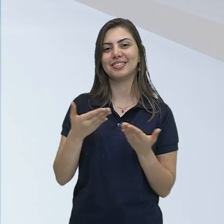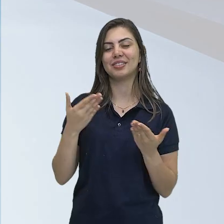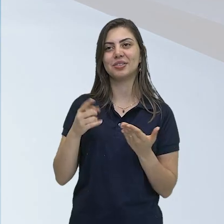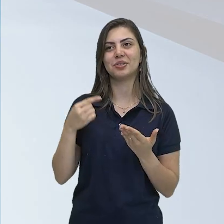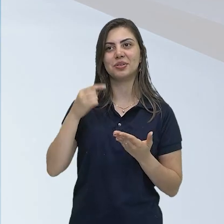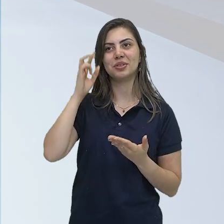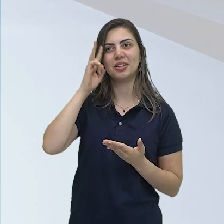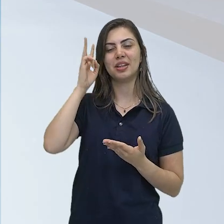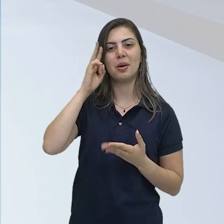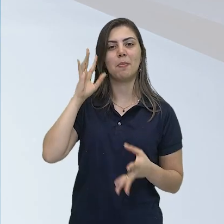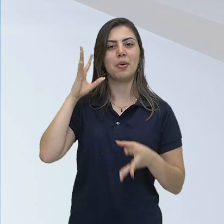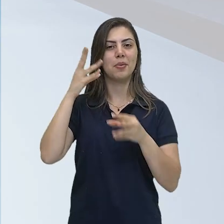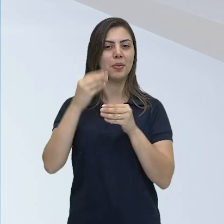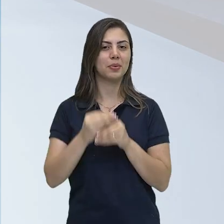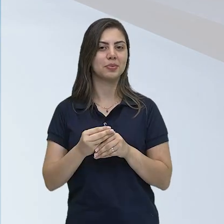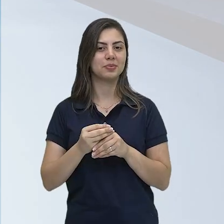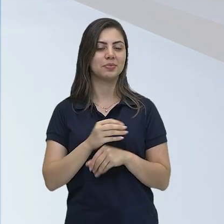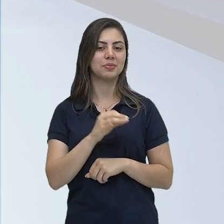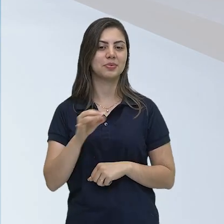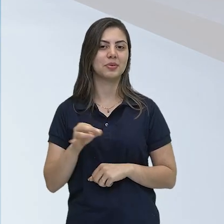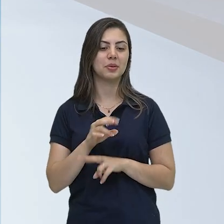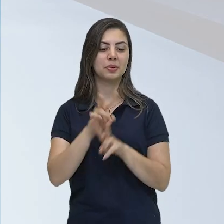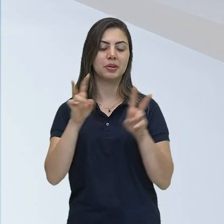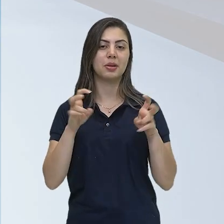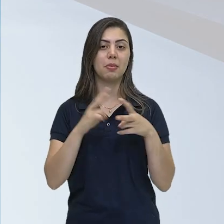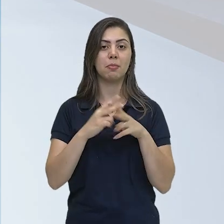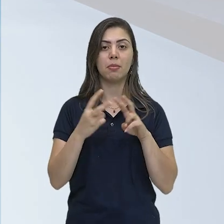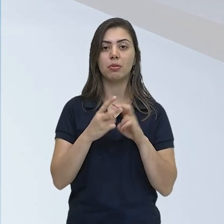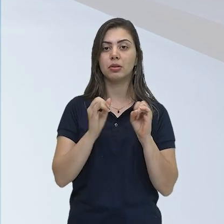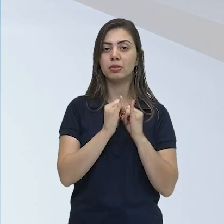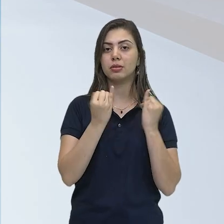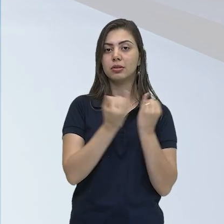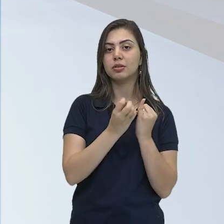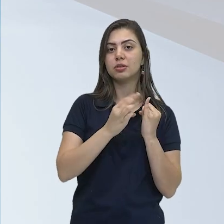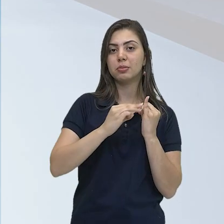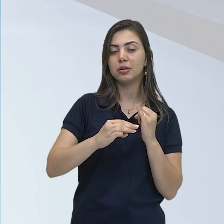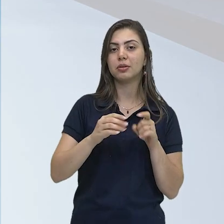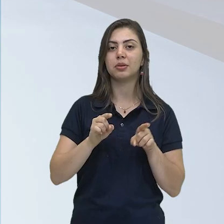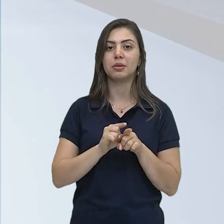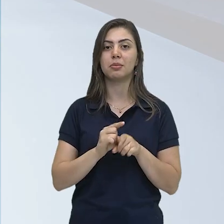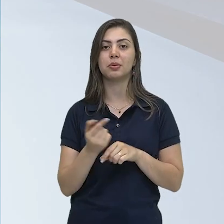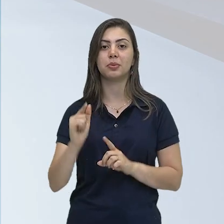de relembrar um pouquinho a respeito da luta marajoara